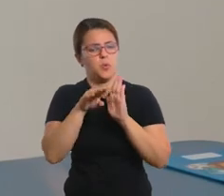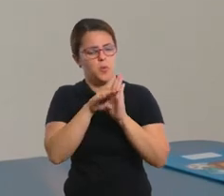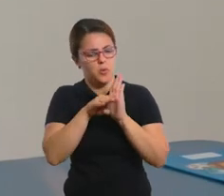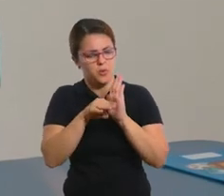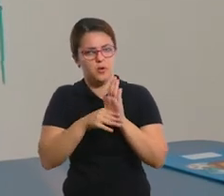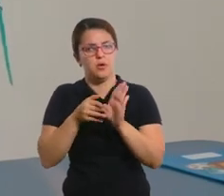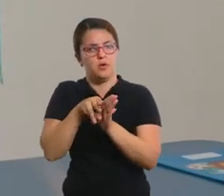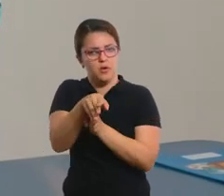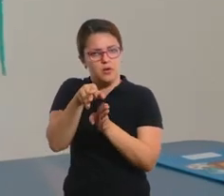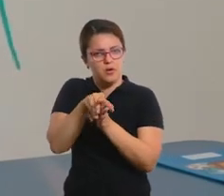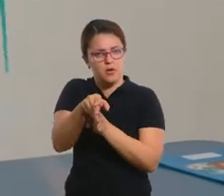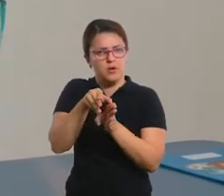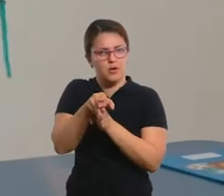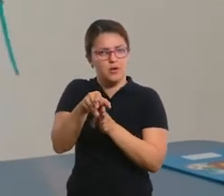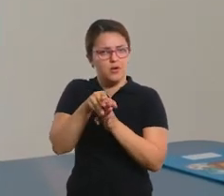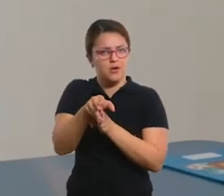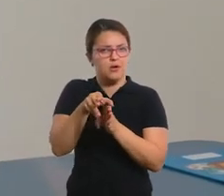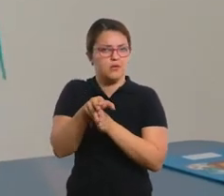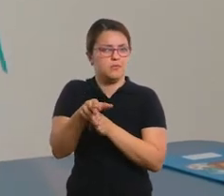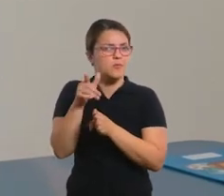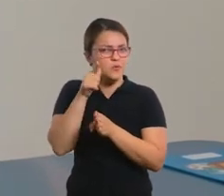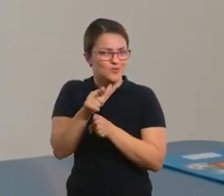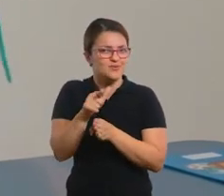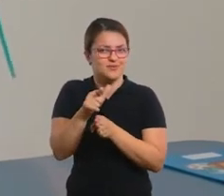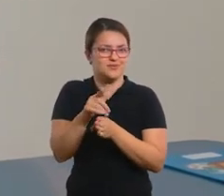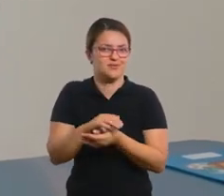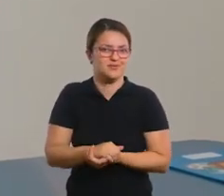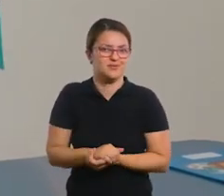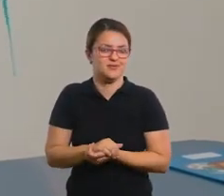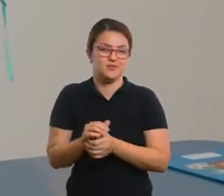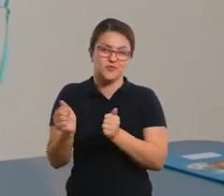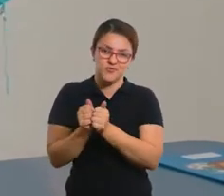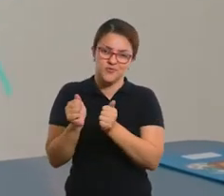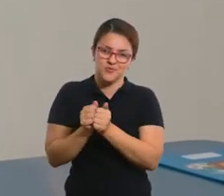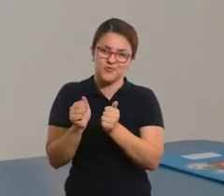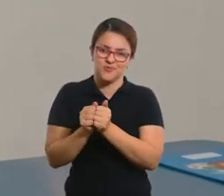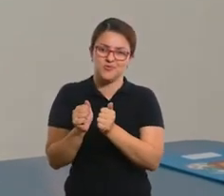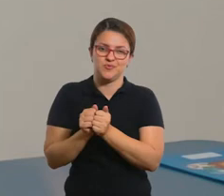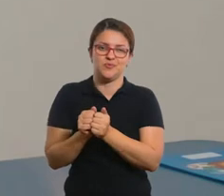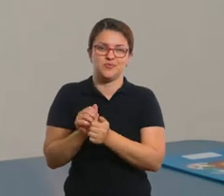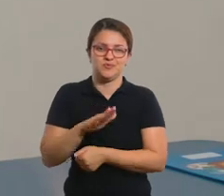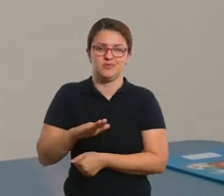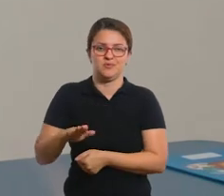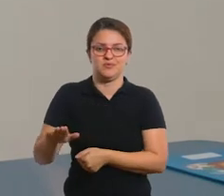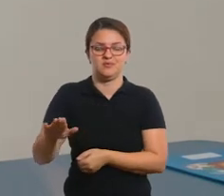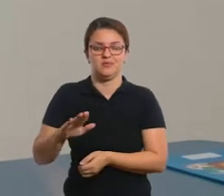direitinho as orientações, porque elas são a chave para o sucesso do que você vai fazer em casa com a nossa criança.